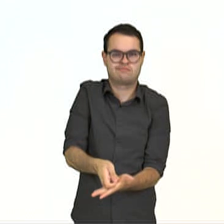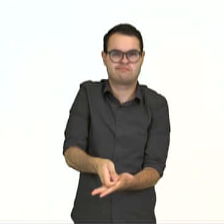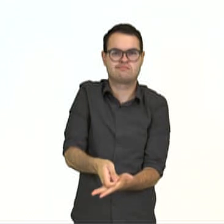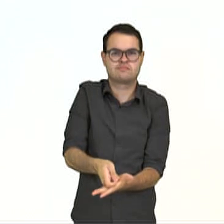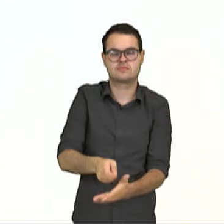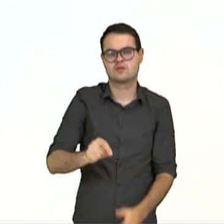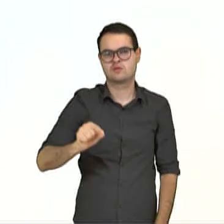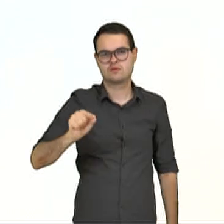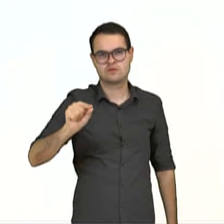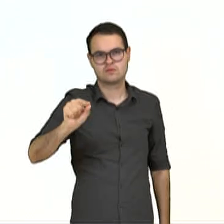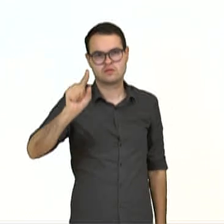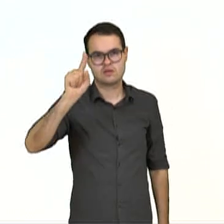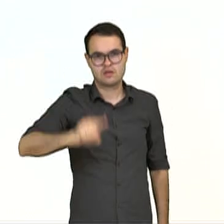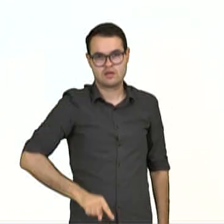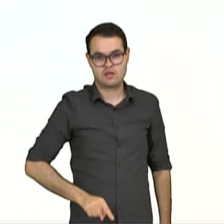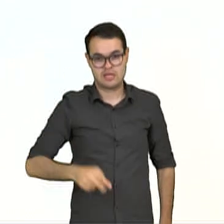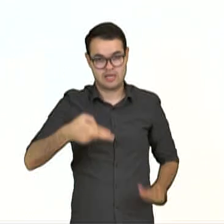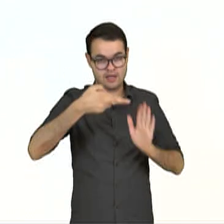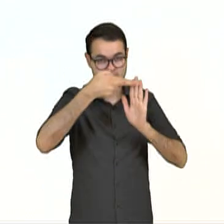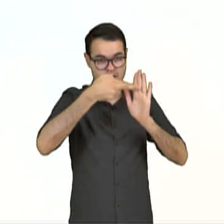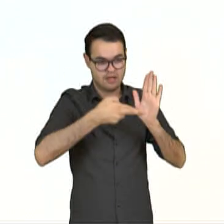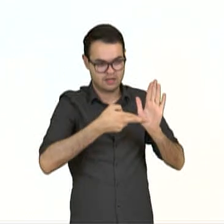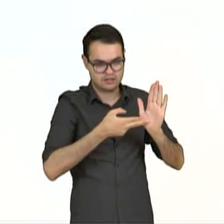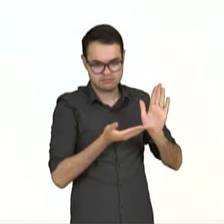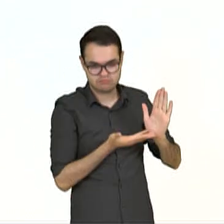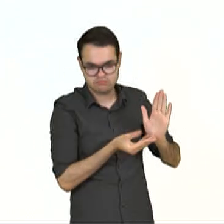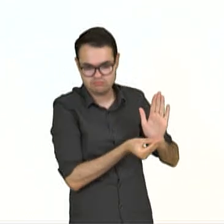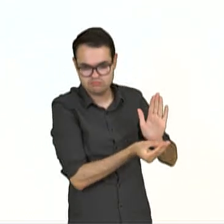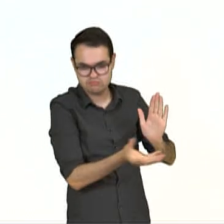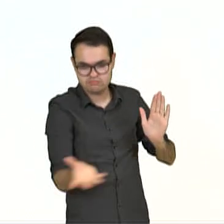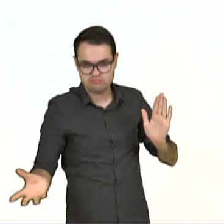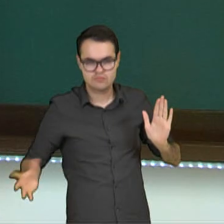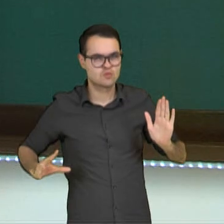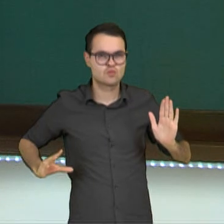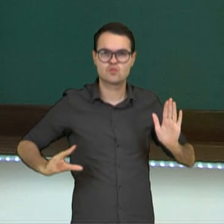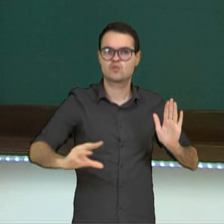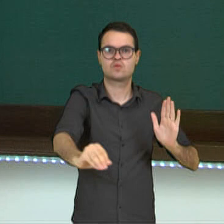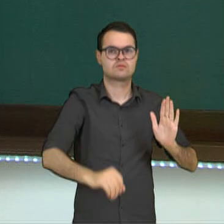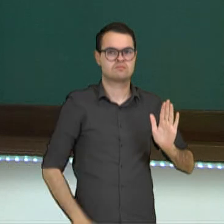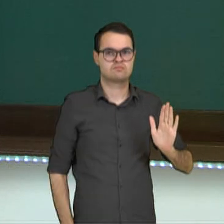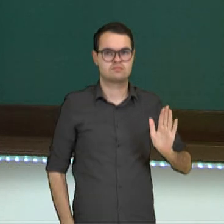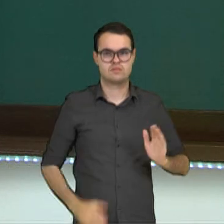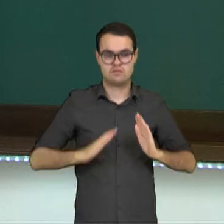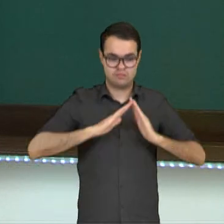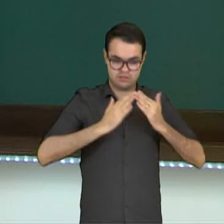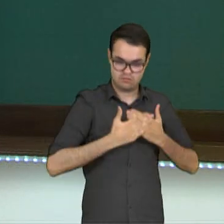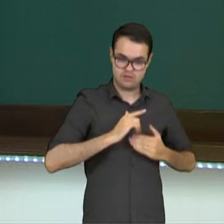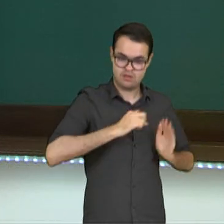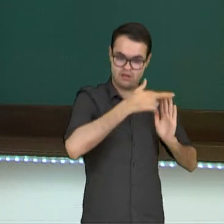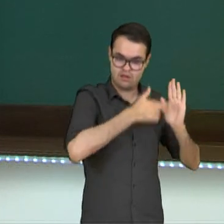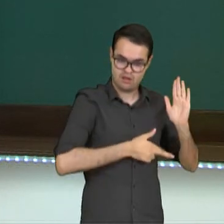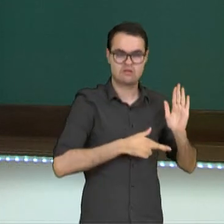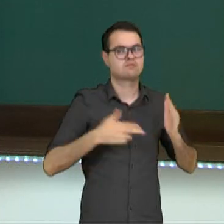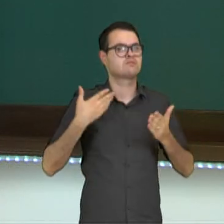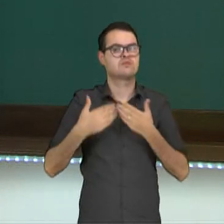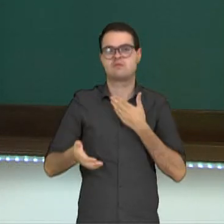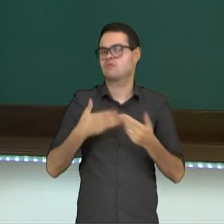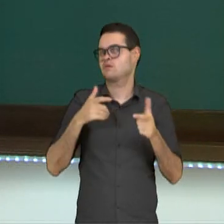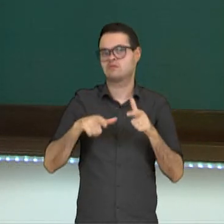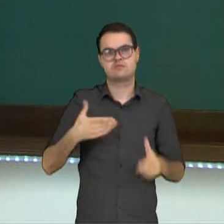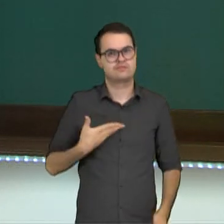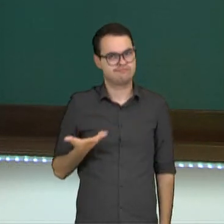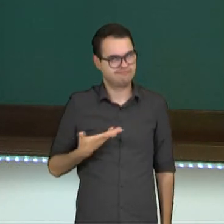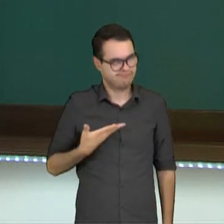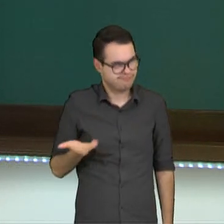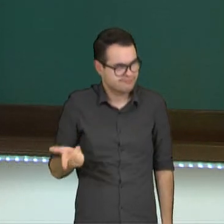obrigatoriedade de adesão às regras. Então, em todo lugar tem regra. Ai, na minha escola tem muita regra. Em todo lugar, meu amigo, tem